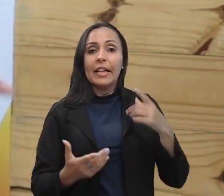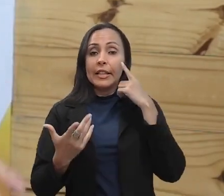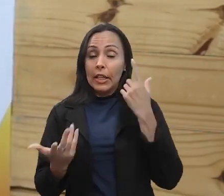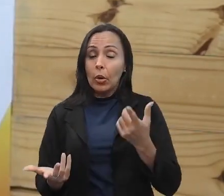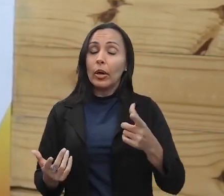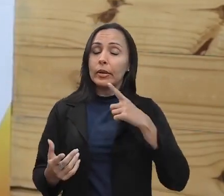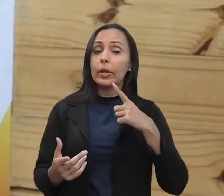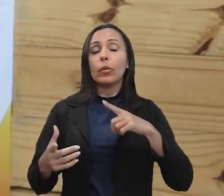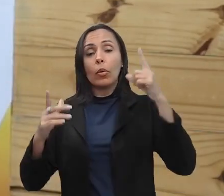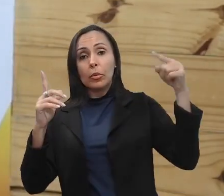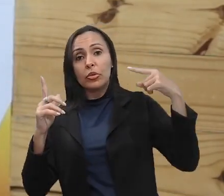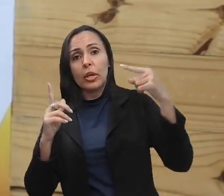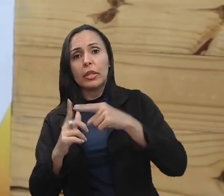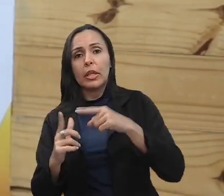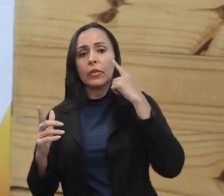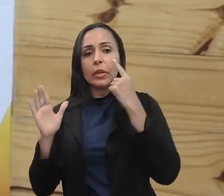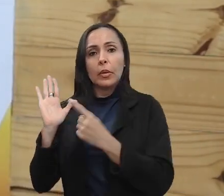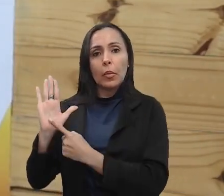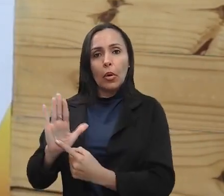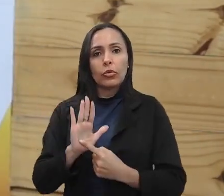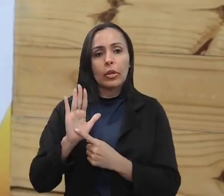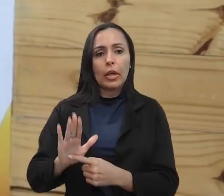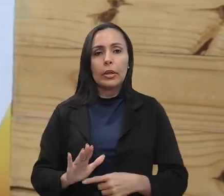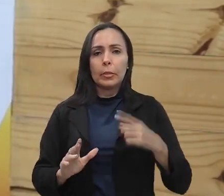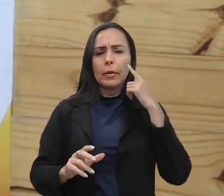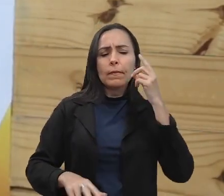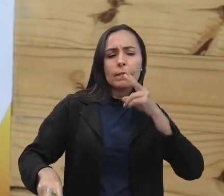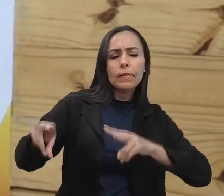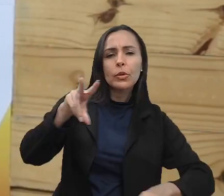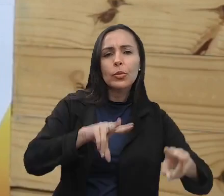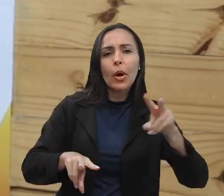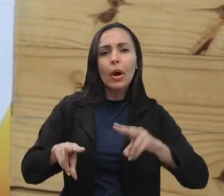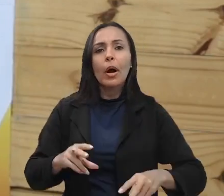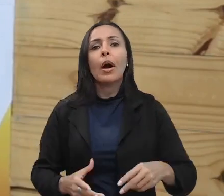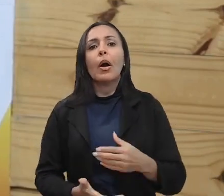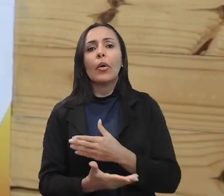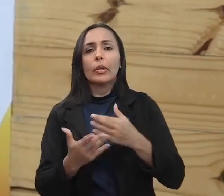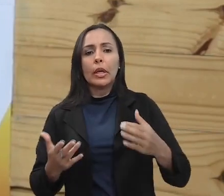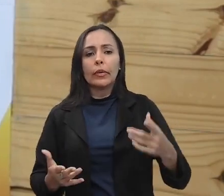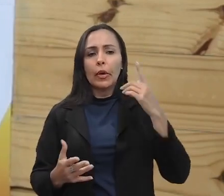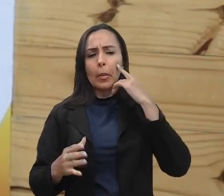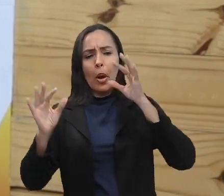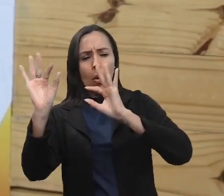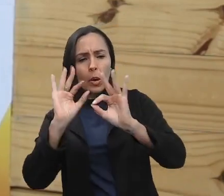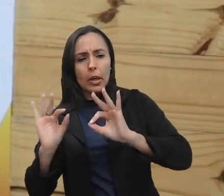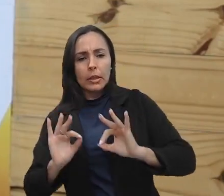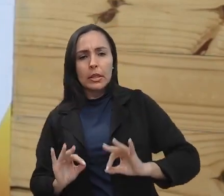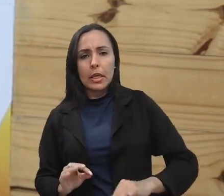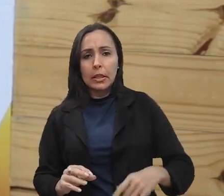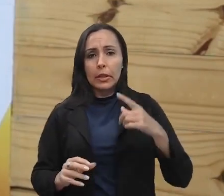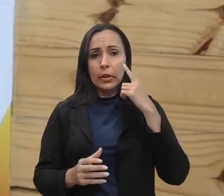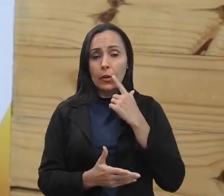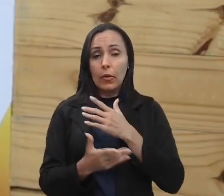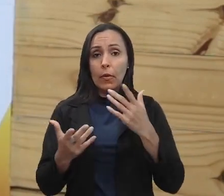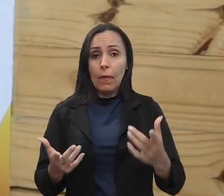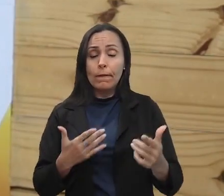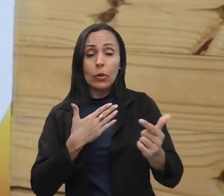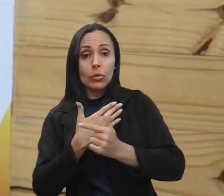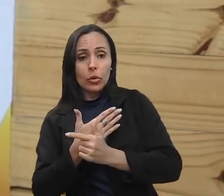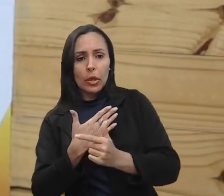esse objetivo de mostrar aí de uma forma visual, de uma forma gráfica, todo o seu funcionamento,